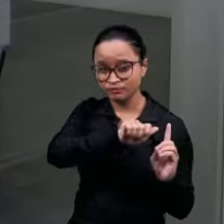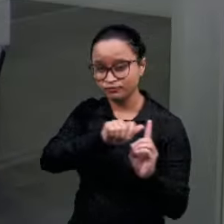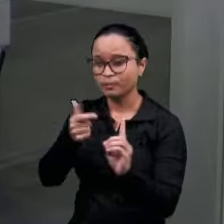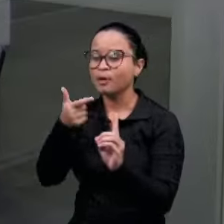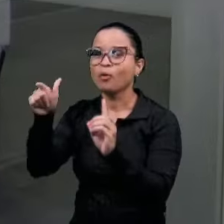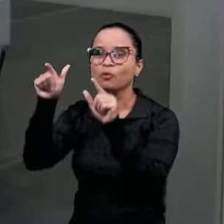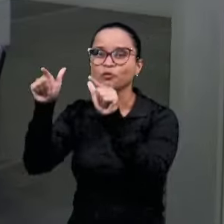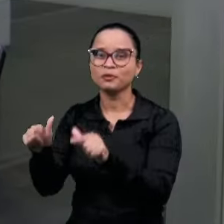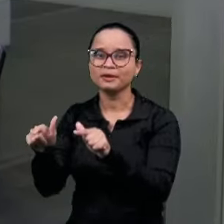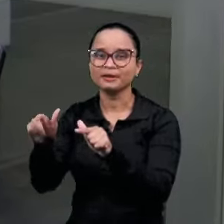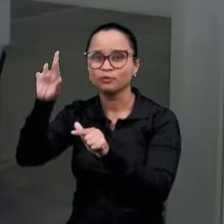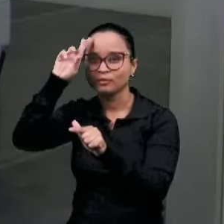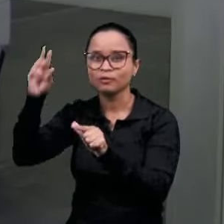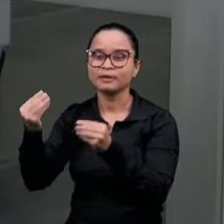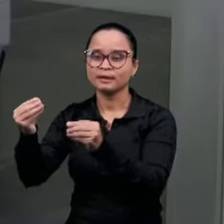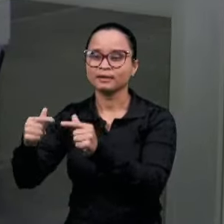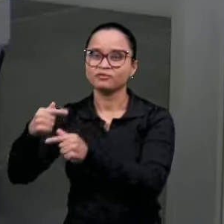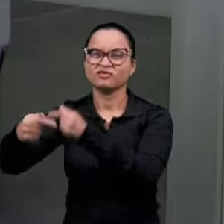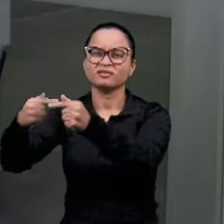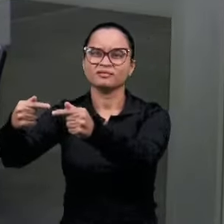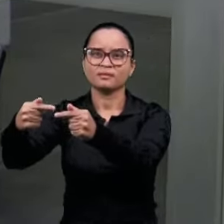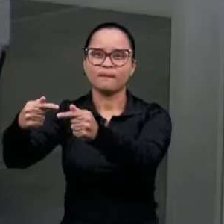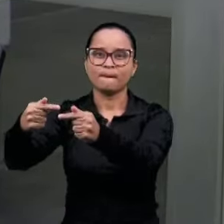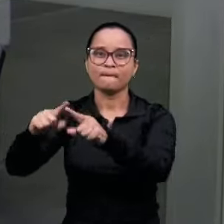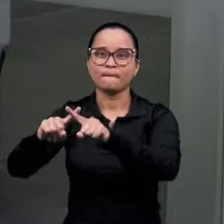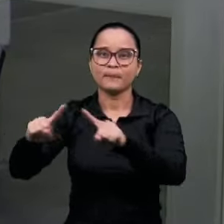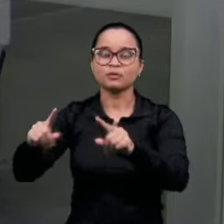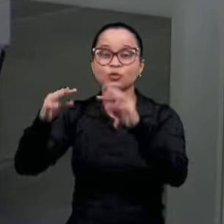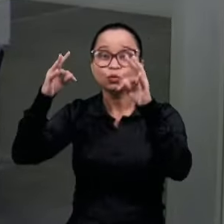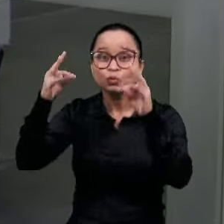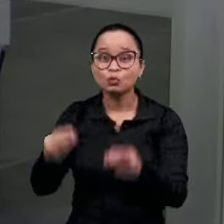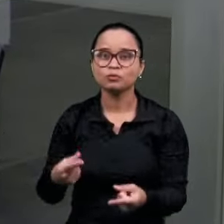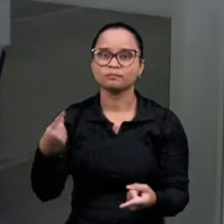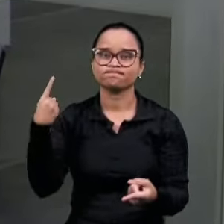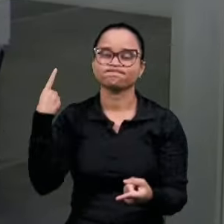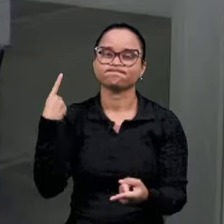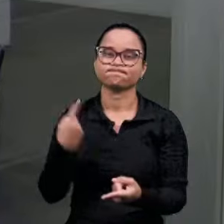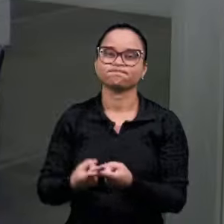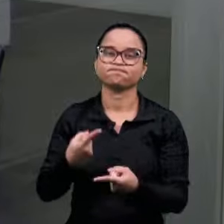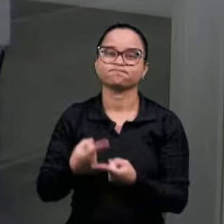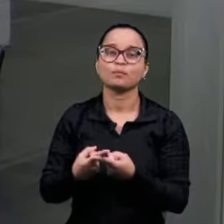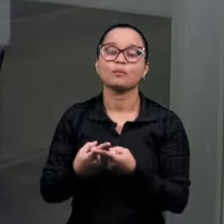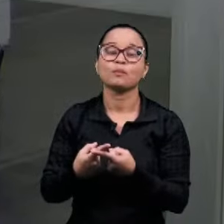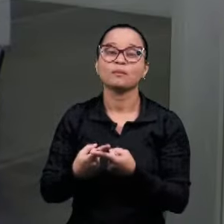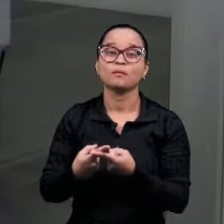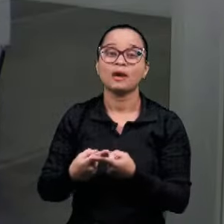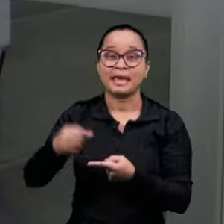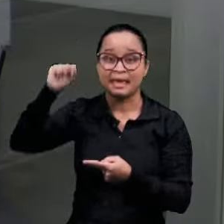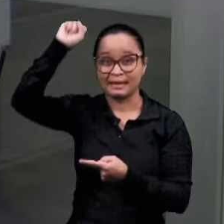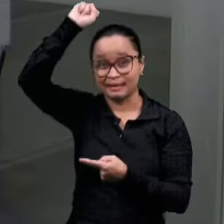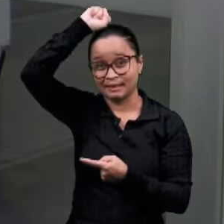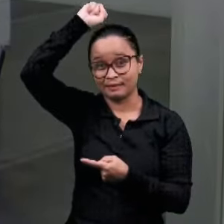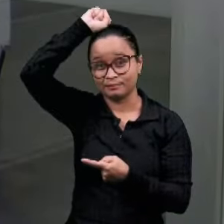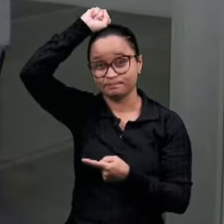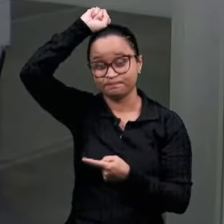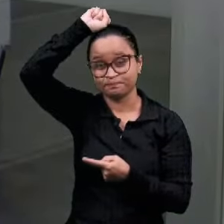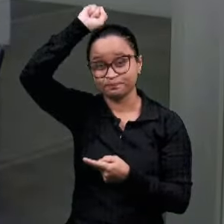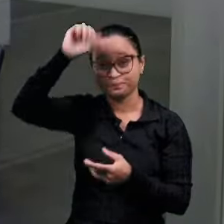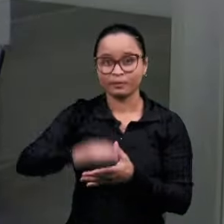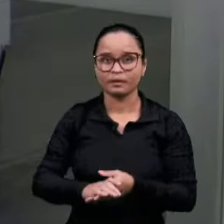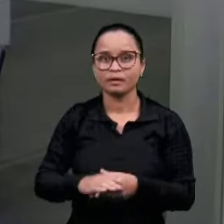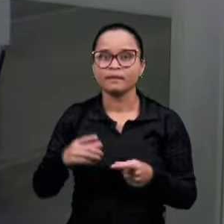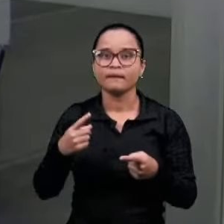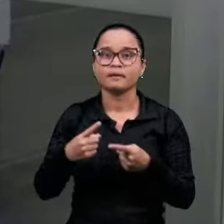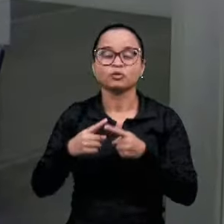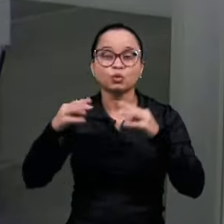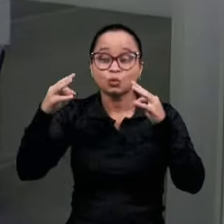Senhor ia dar aos seus descendentes, mas ele fez tudo isso por causa de Sara. Porque ele não era estéril, estéril era Sara. E ele